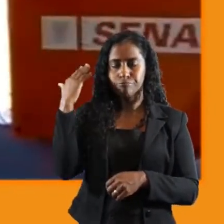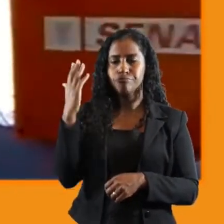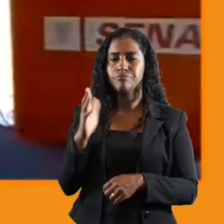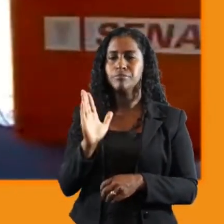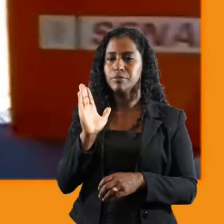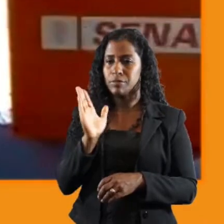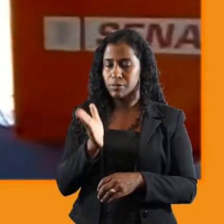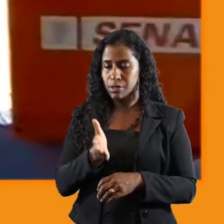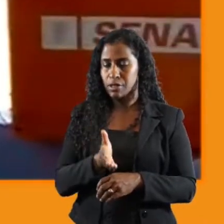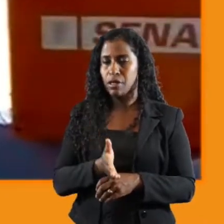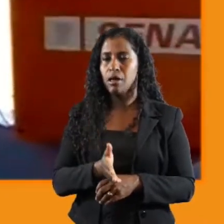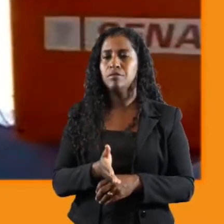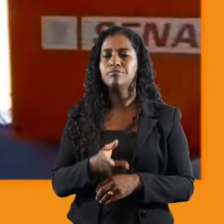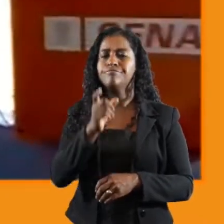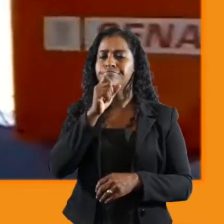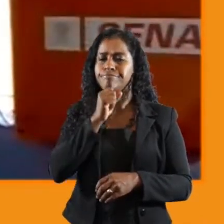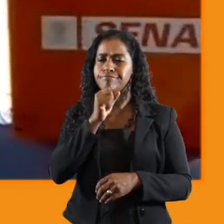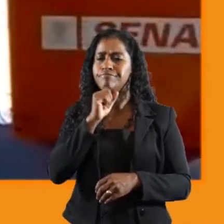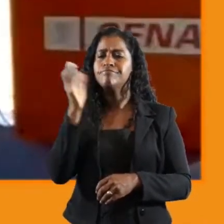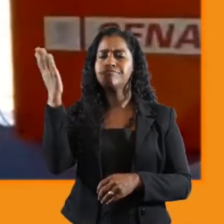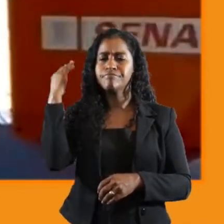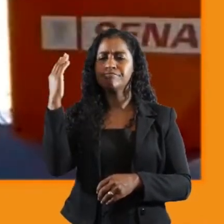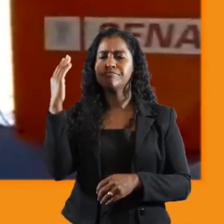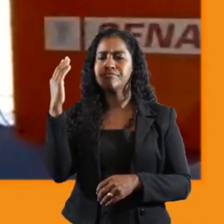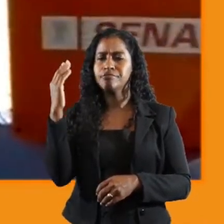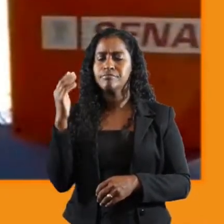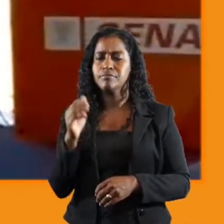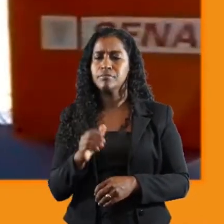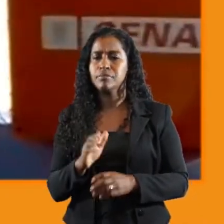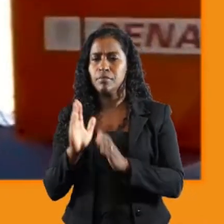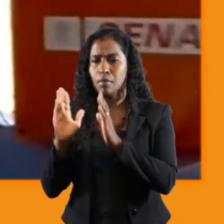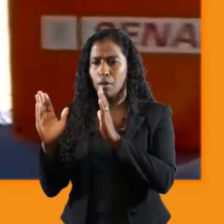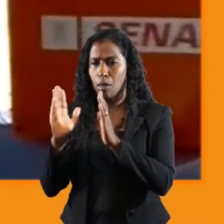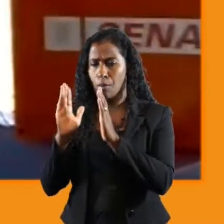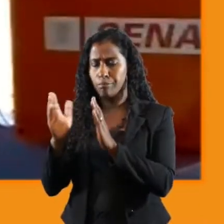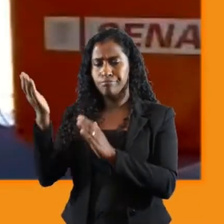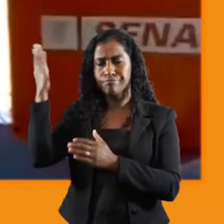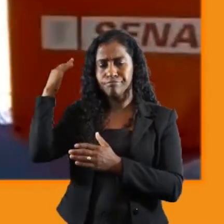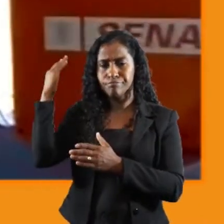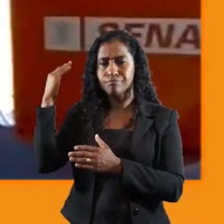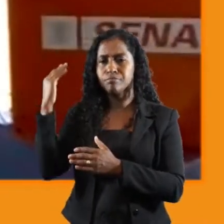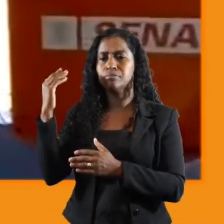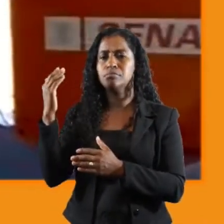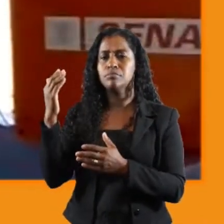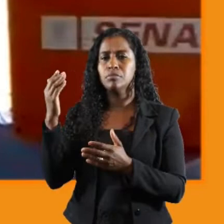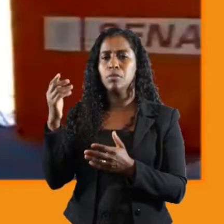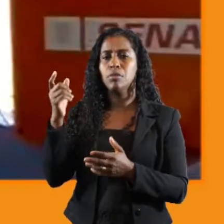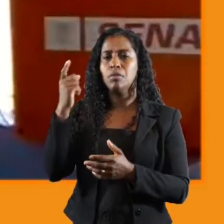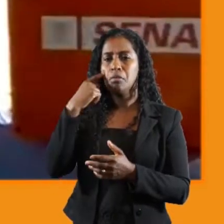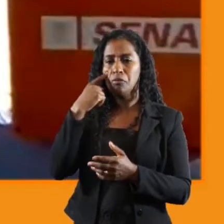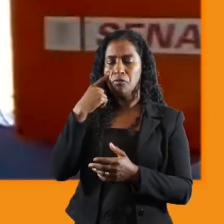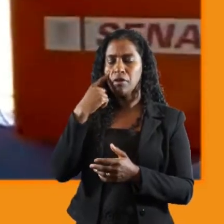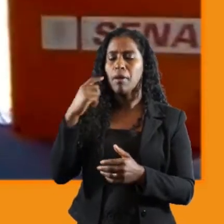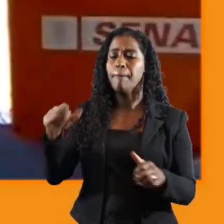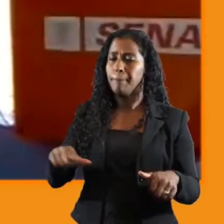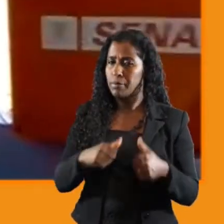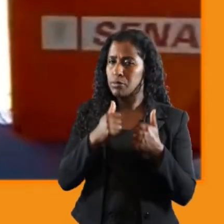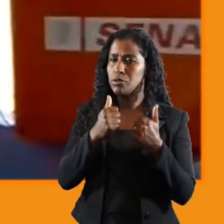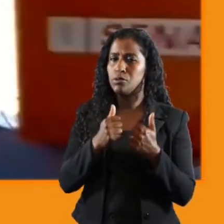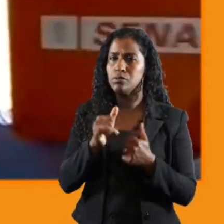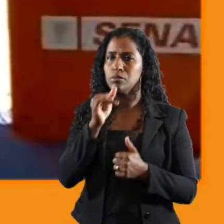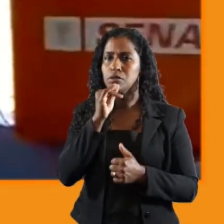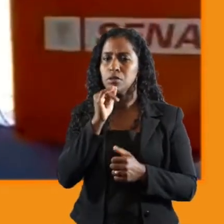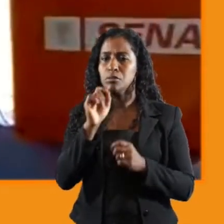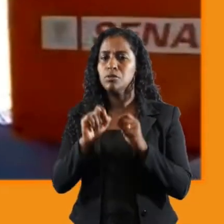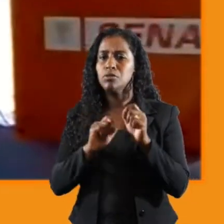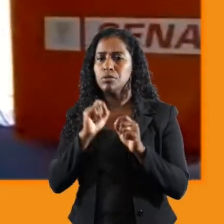que, antigamente, o custo era muito elevado, né? O que hoje já se torna um pouco mais viável. Então, outro exemplo que a gente pode